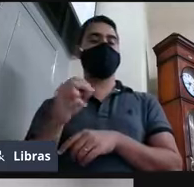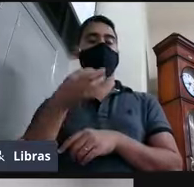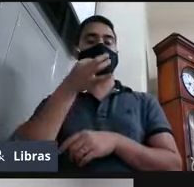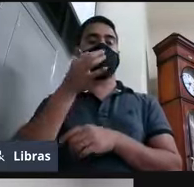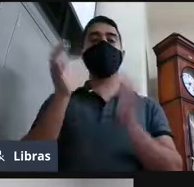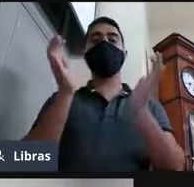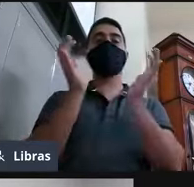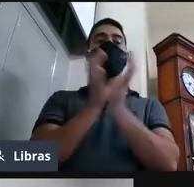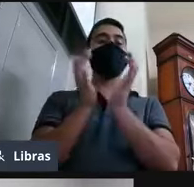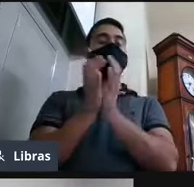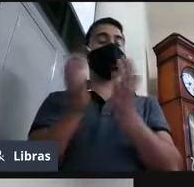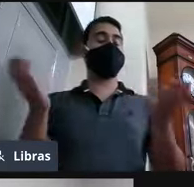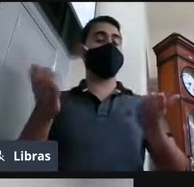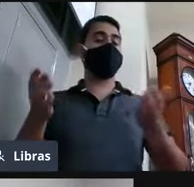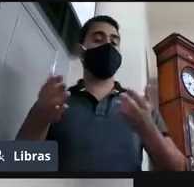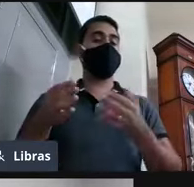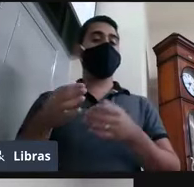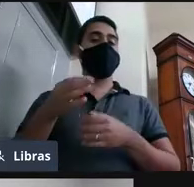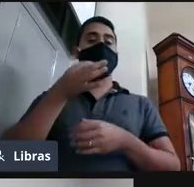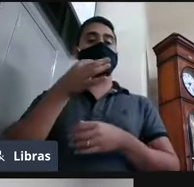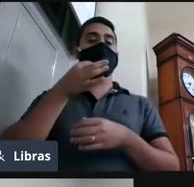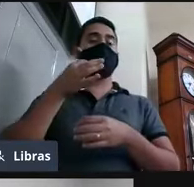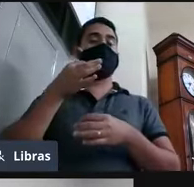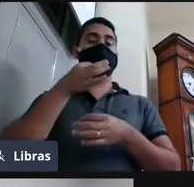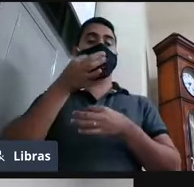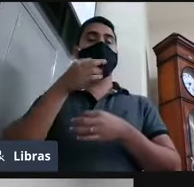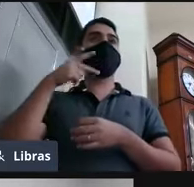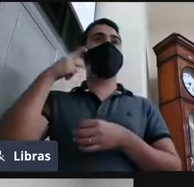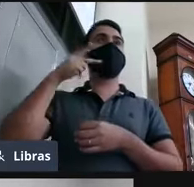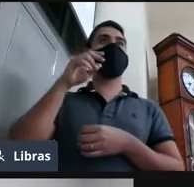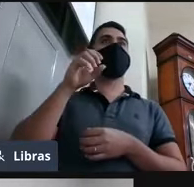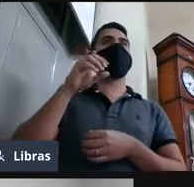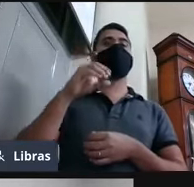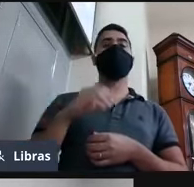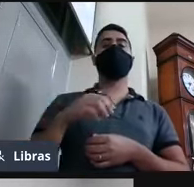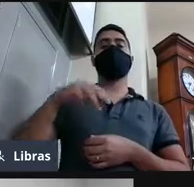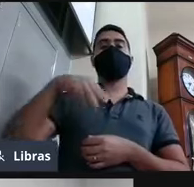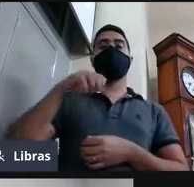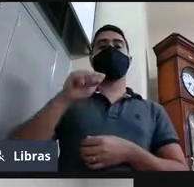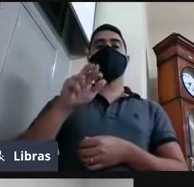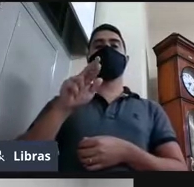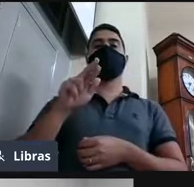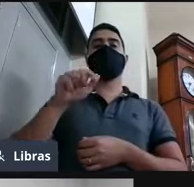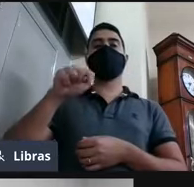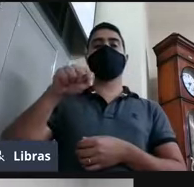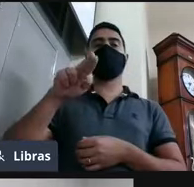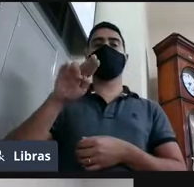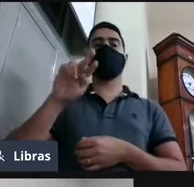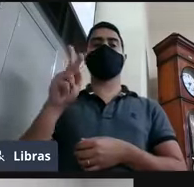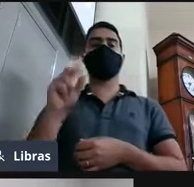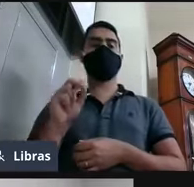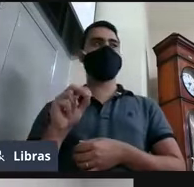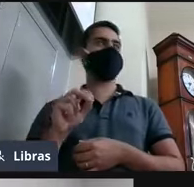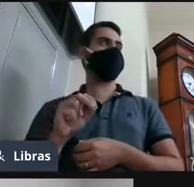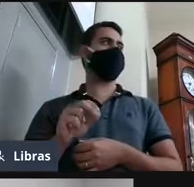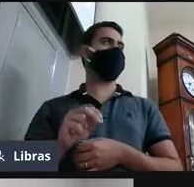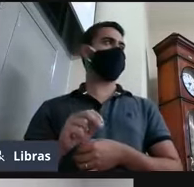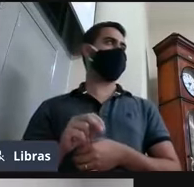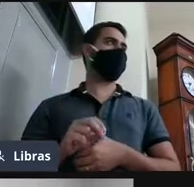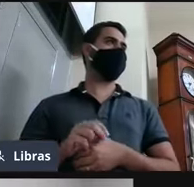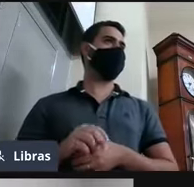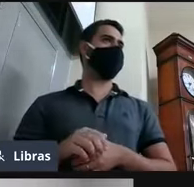vou ler o parecer do vereador Marquinho da Saúde, que, vereador Marquinho, tem 20 folhas aqui. Eu vou tentar ser o